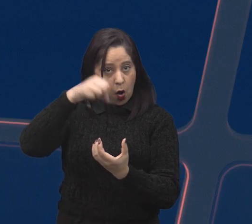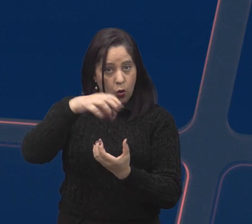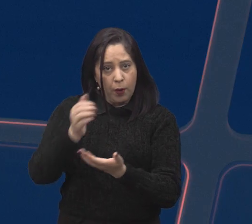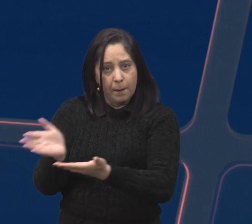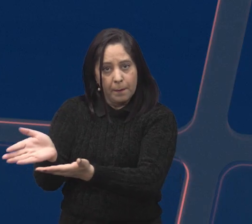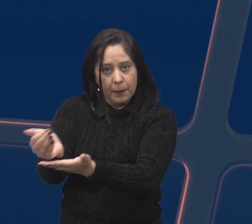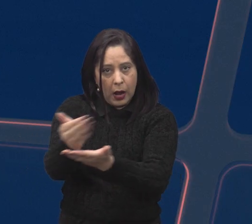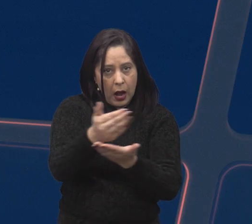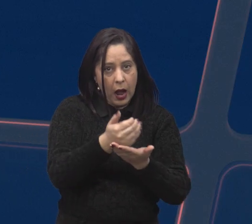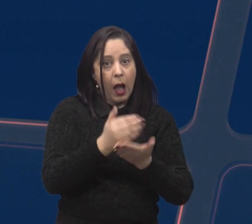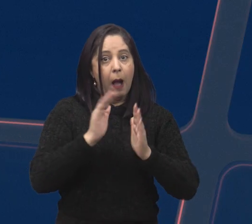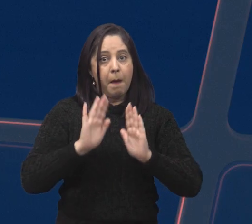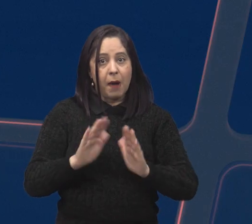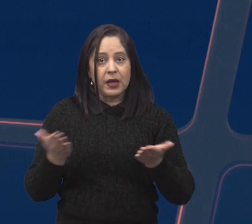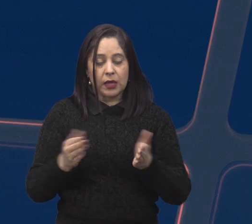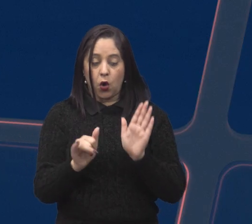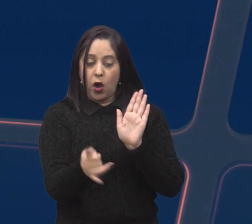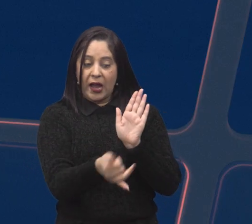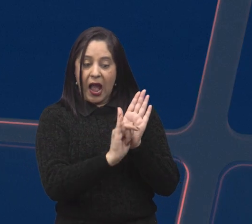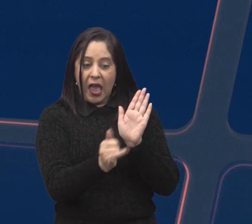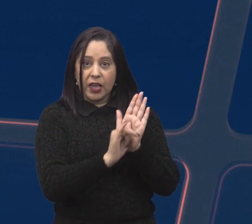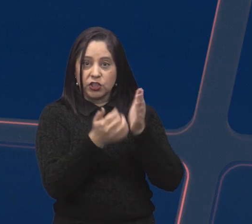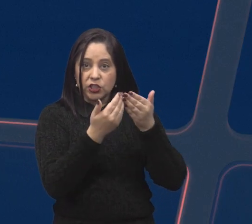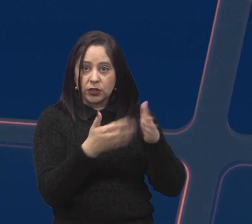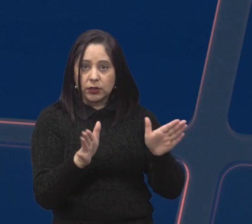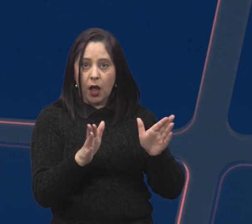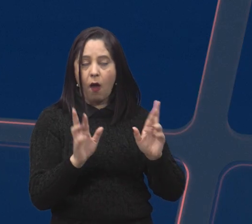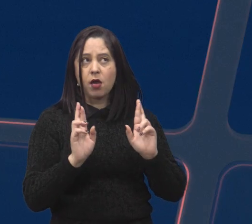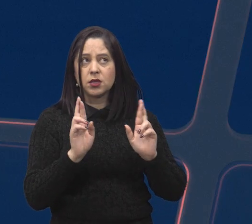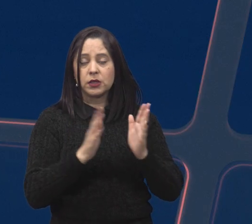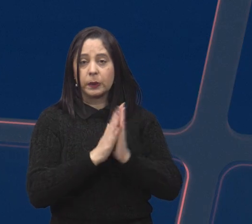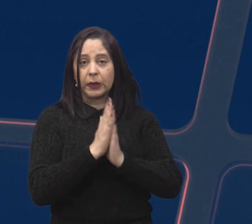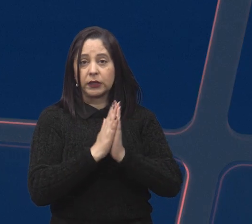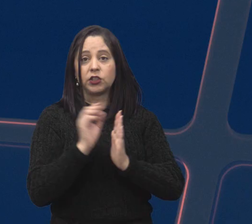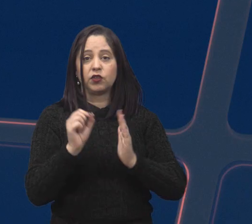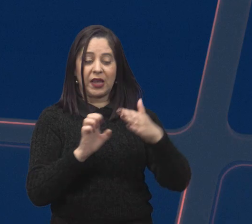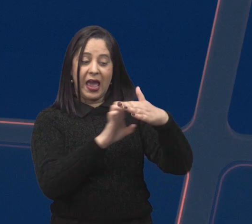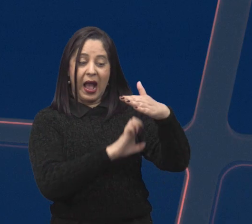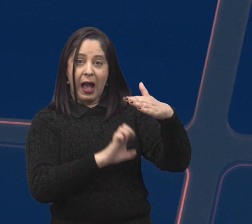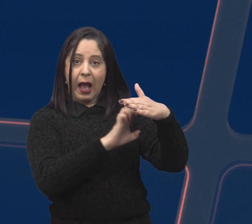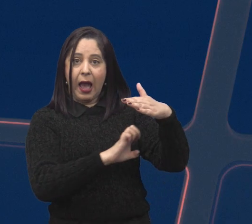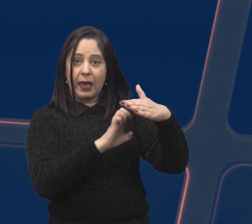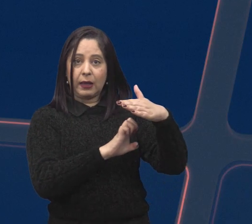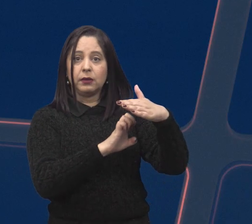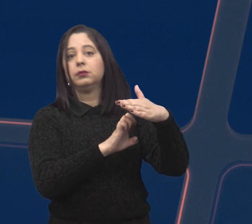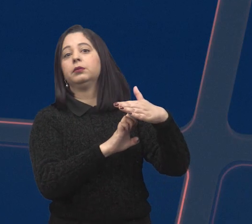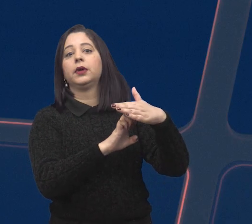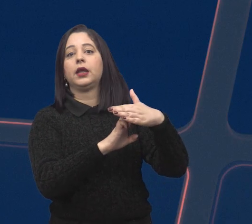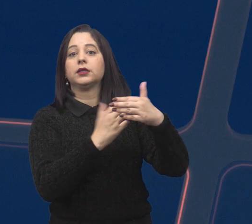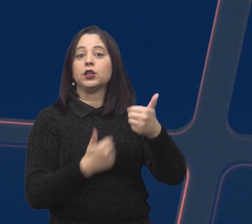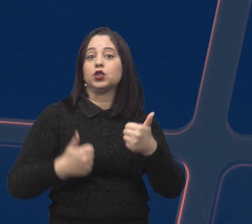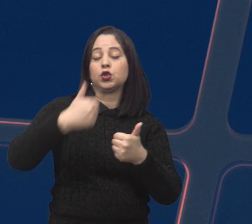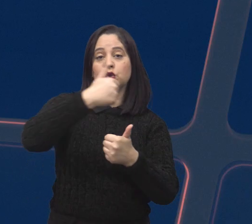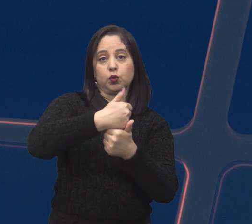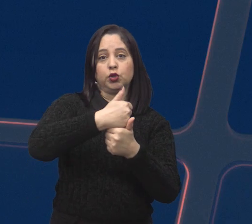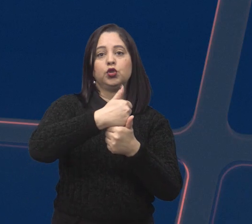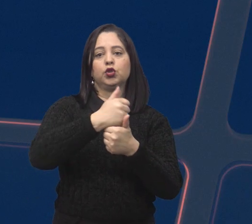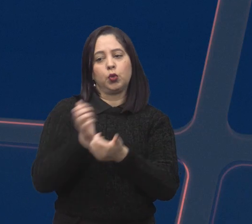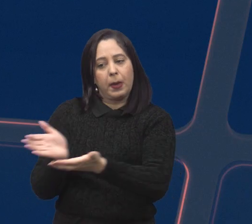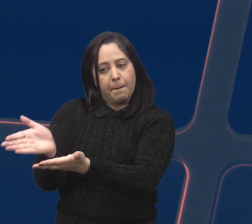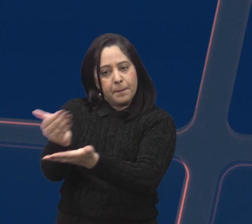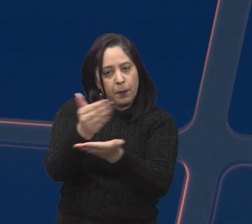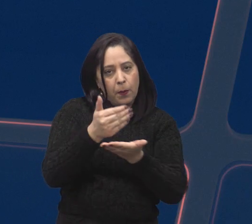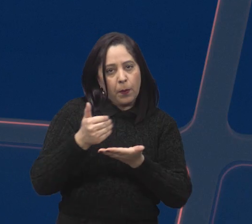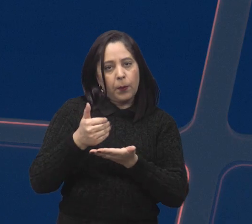trabalho. Com a abertura do edital, a expectativa é que a empresa vencedora assuma